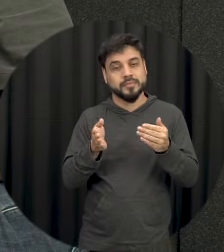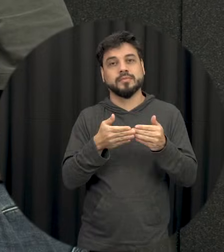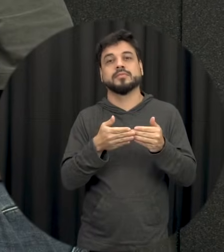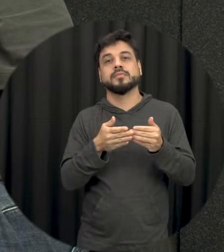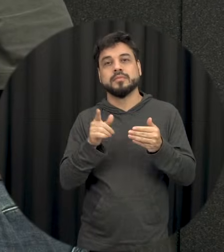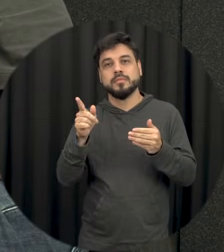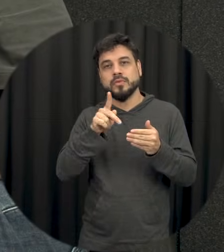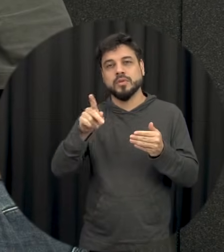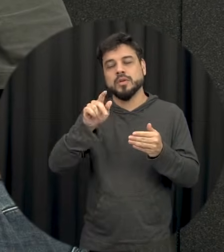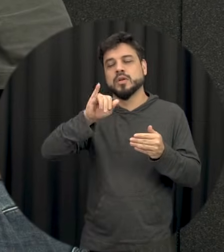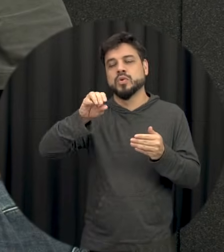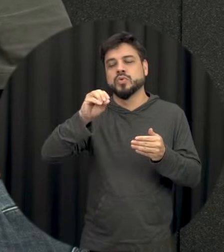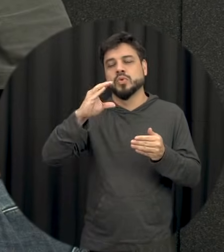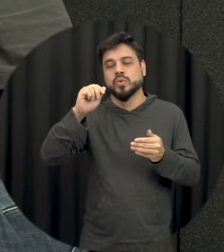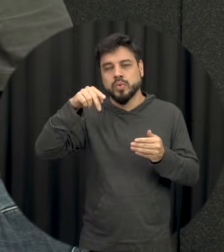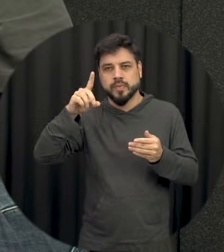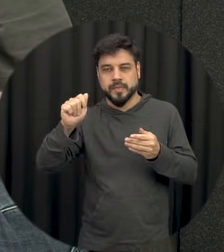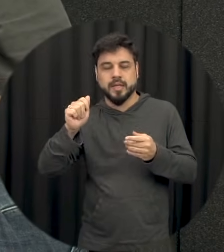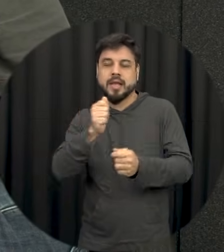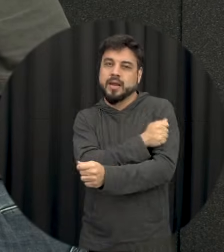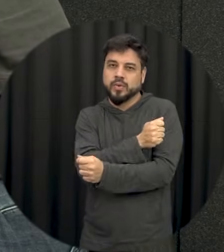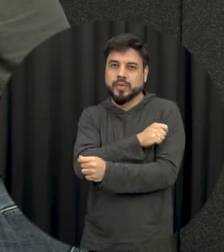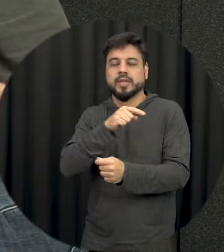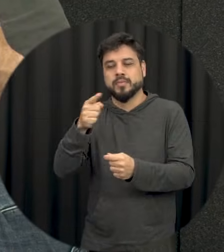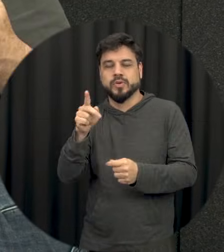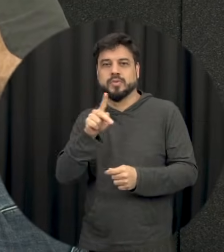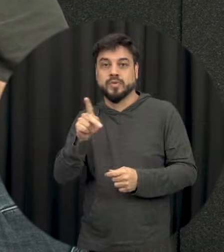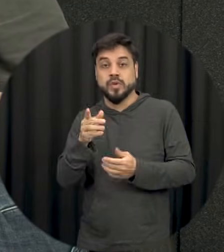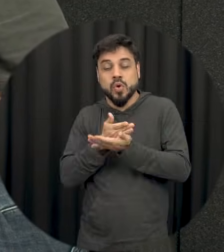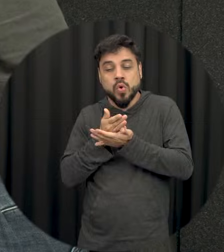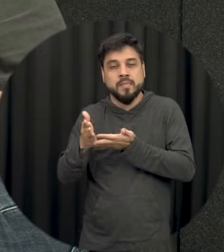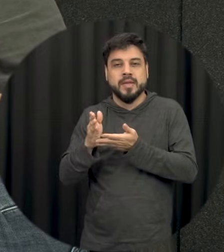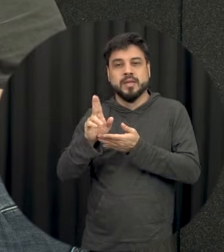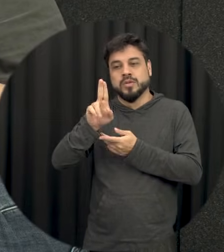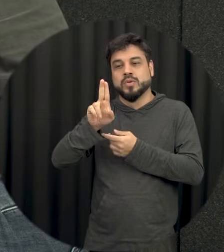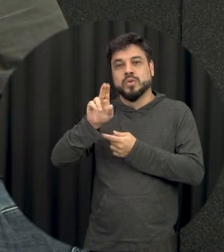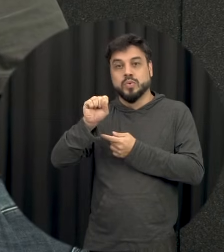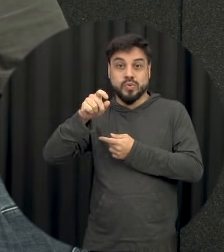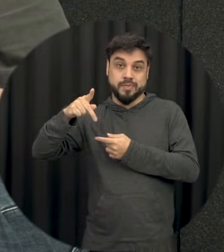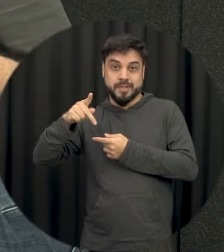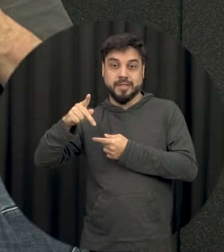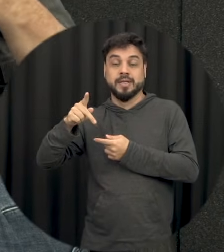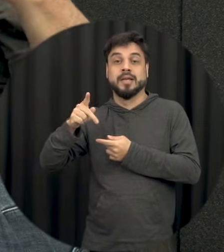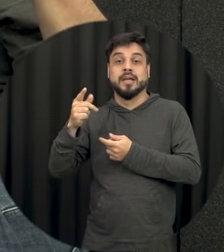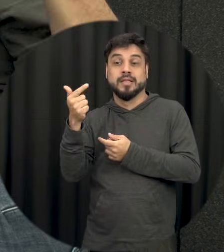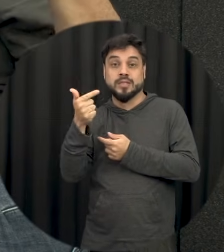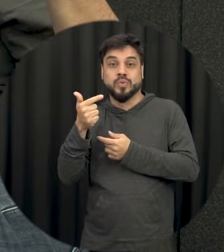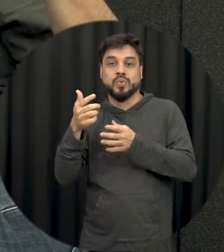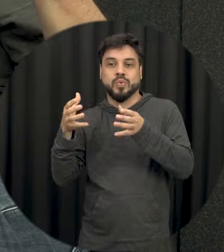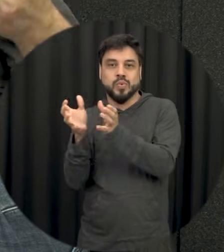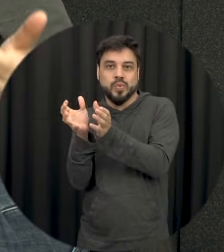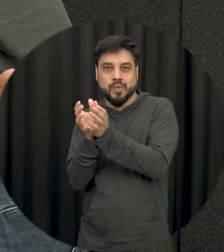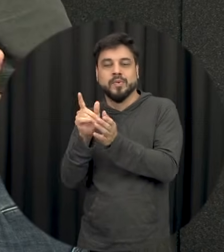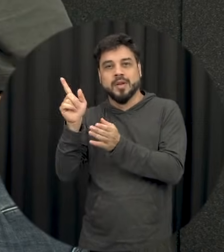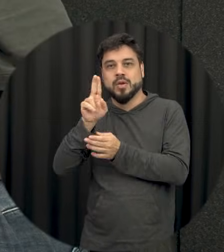foi aluna, depois professora, do começo da USP, foi da segunda turma da Faculdade de Filosofia da USP, foi professora da USP